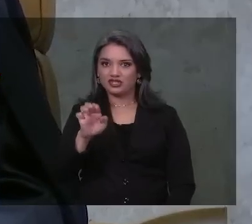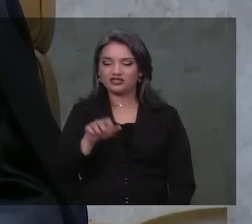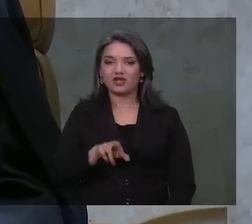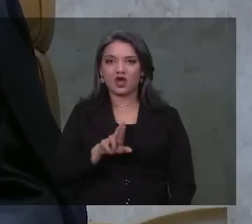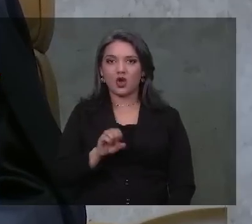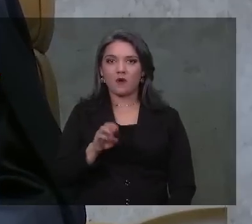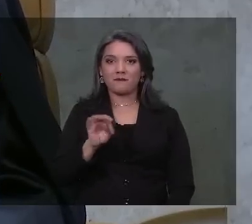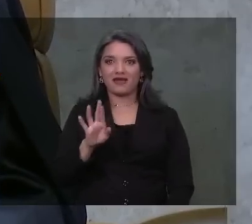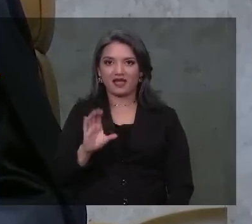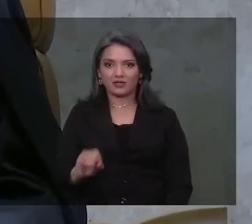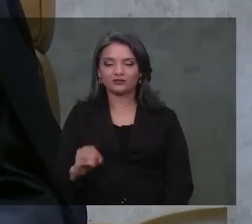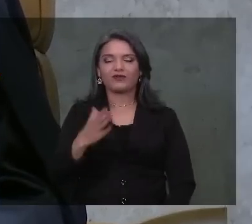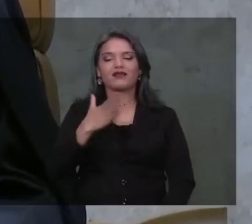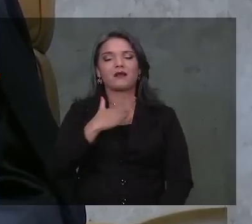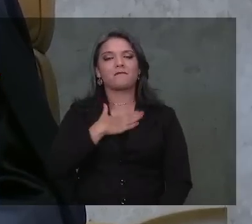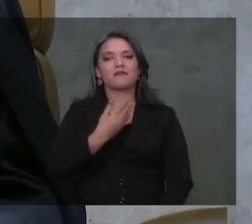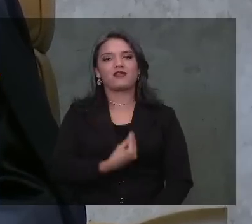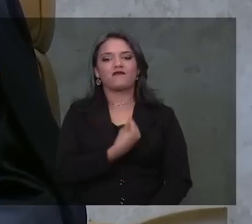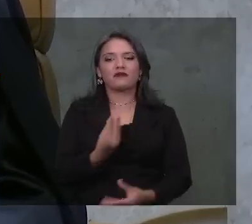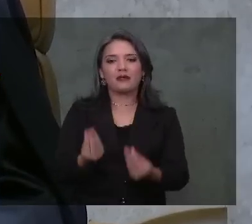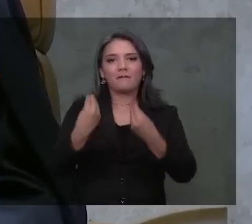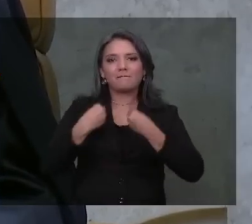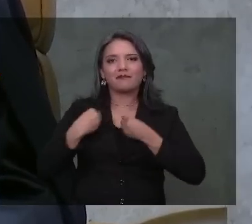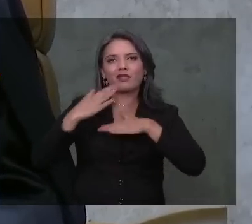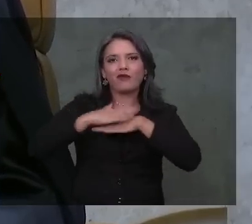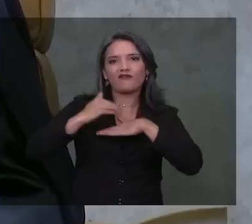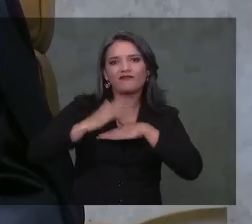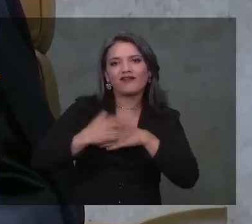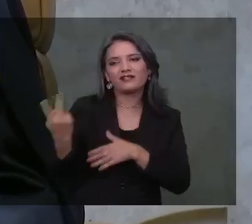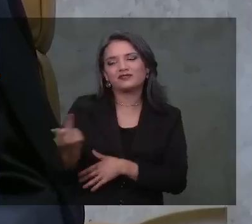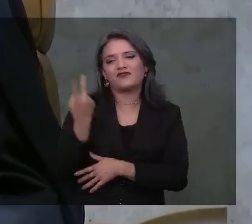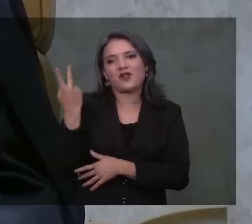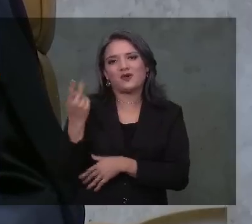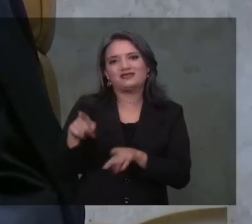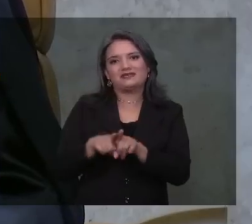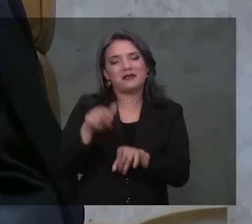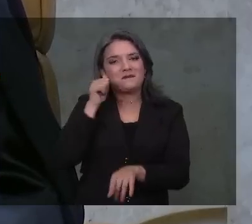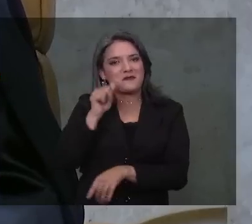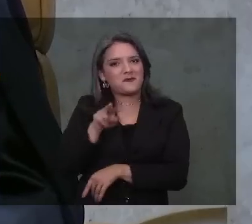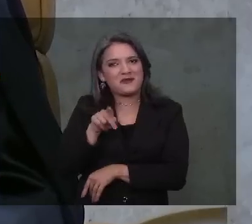e valores e ainda me deram uma irmã adorável.